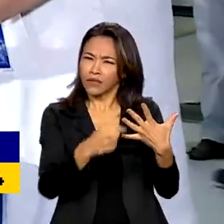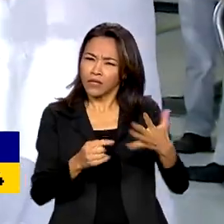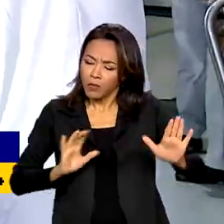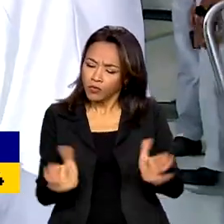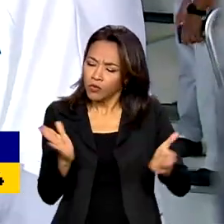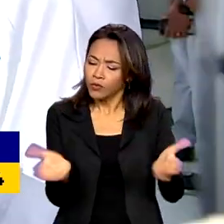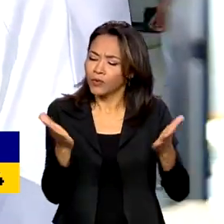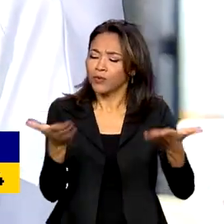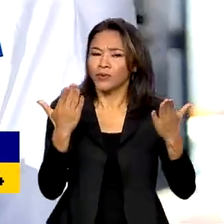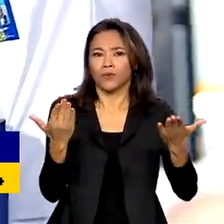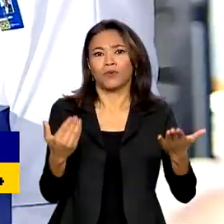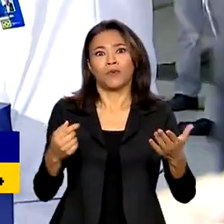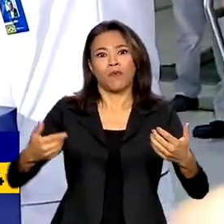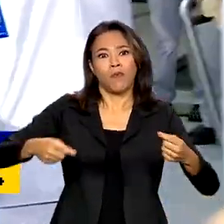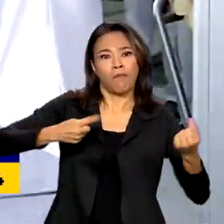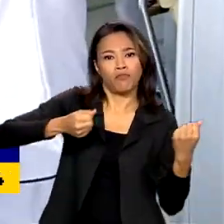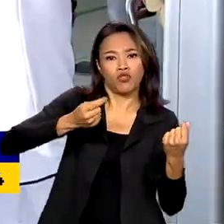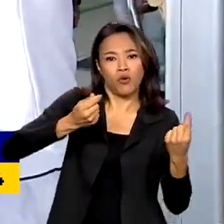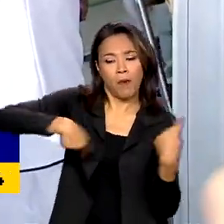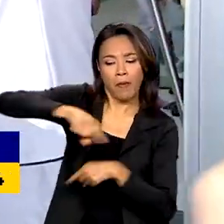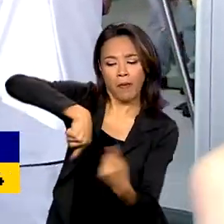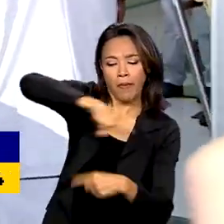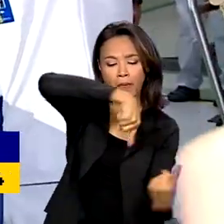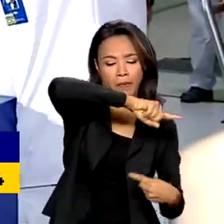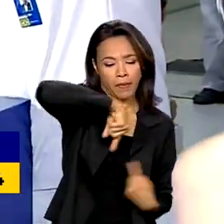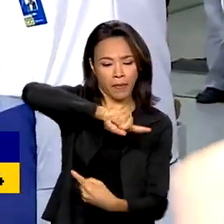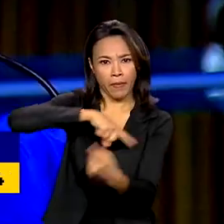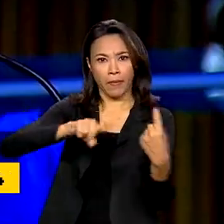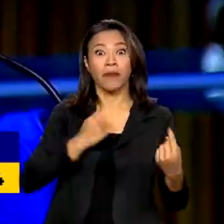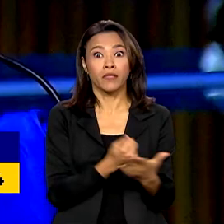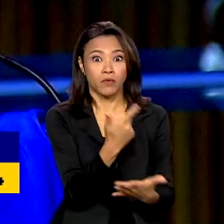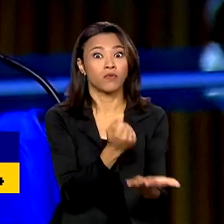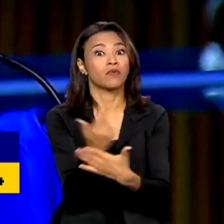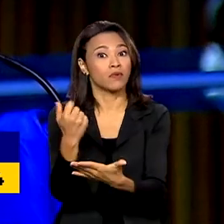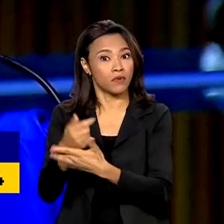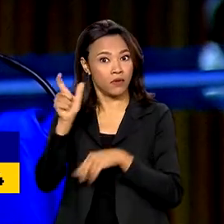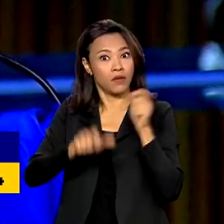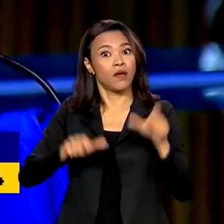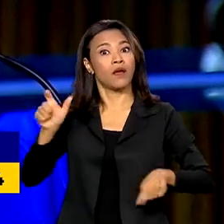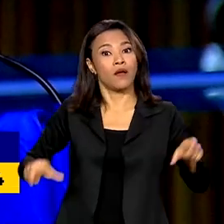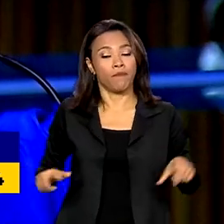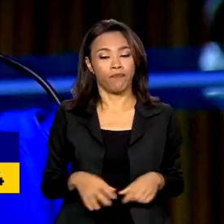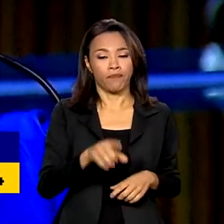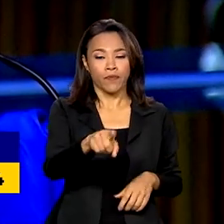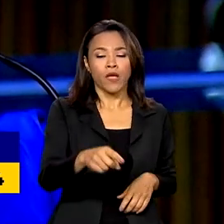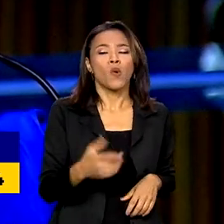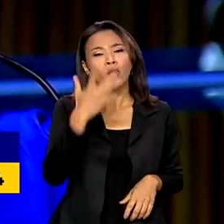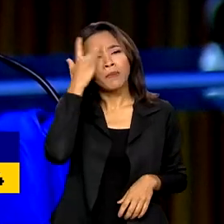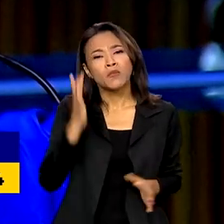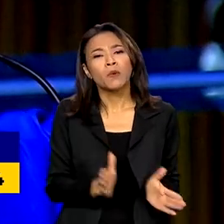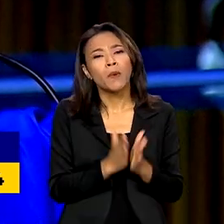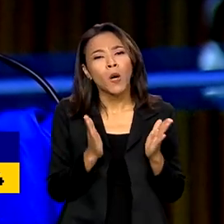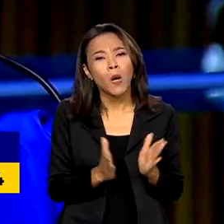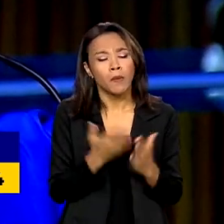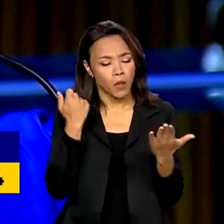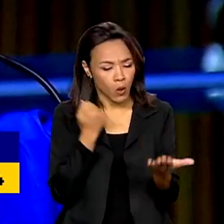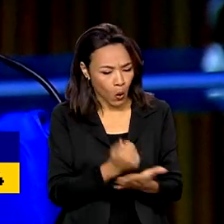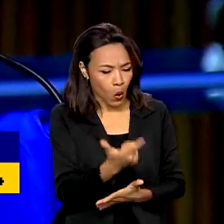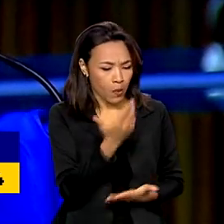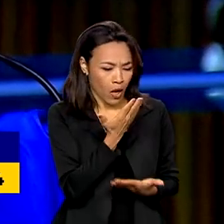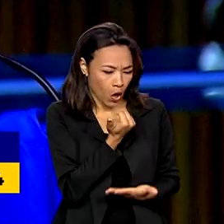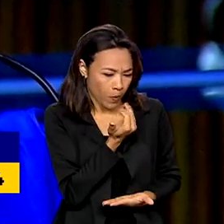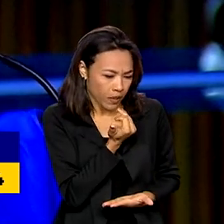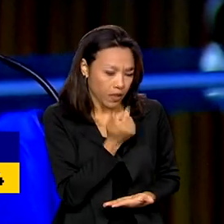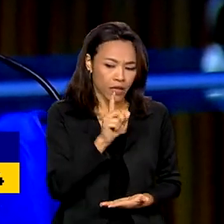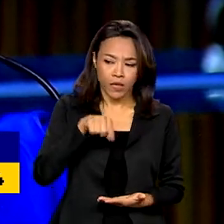de renda e emprego e que refletem no aumento do consumo. Quando o povo pobre pode comprar o que comer, pode